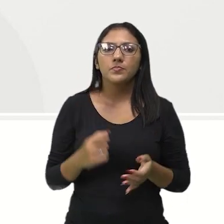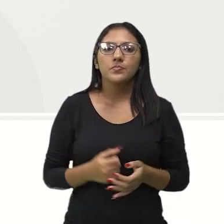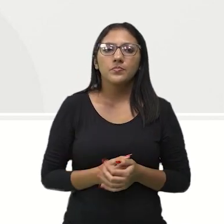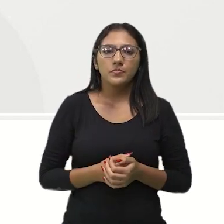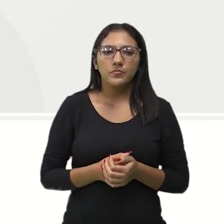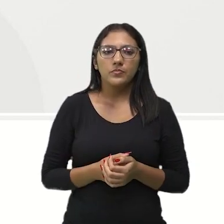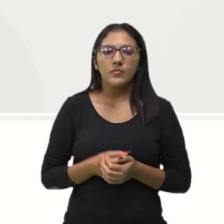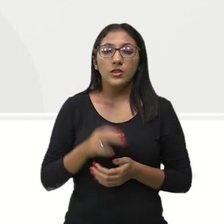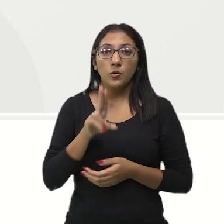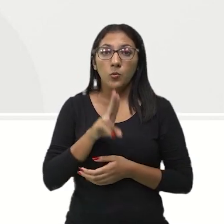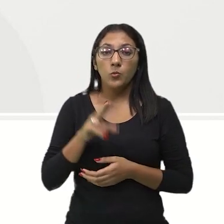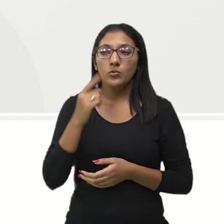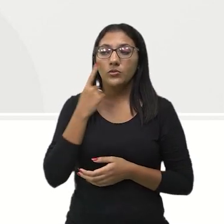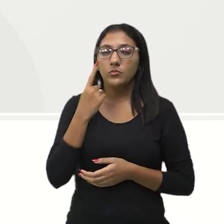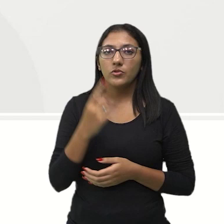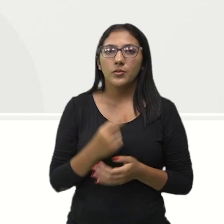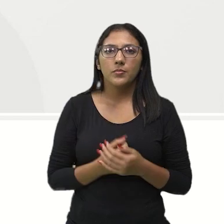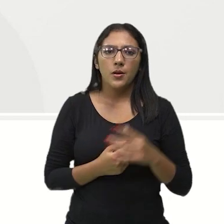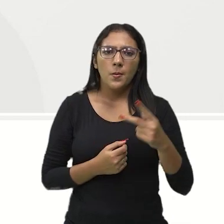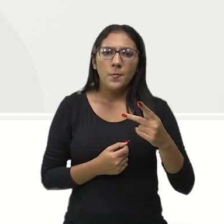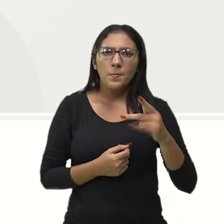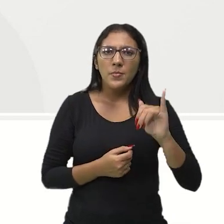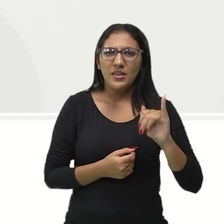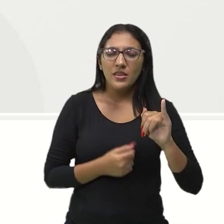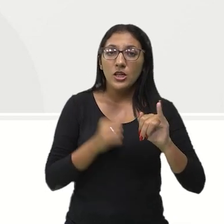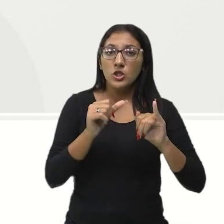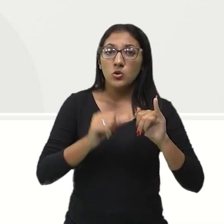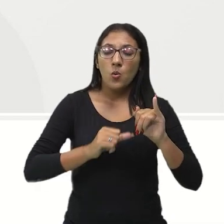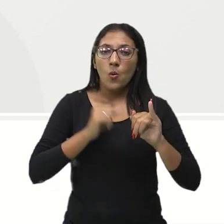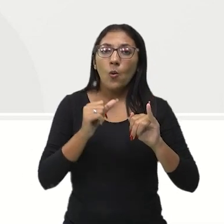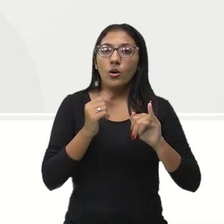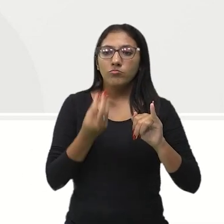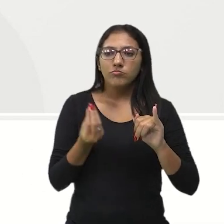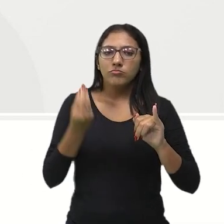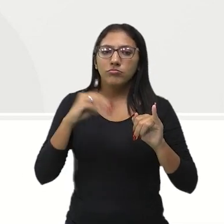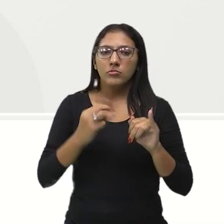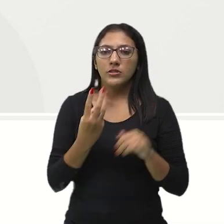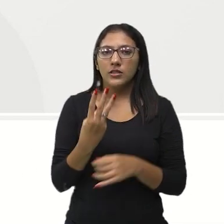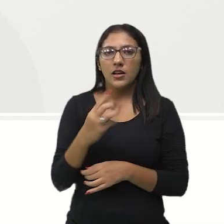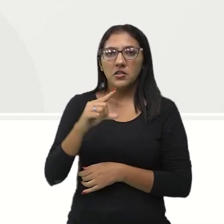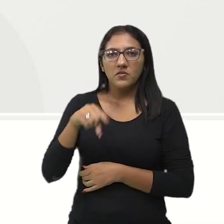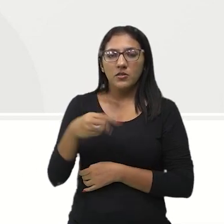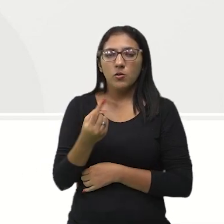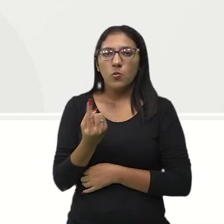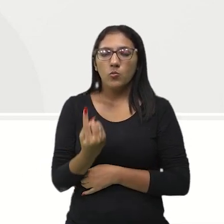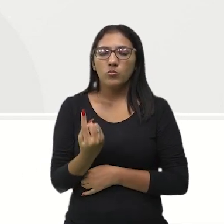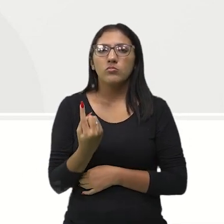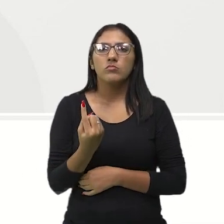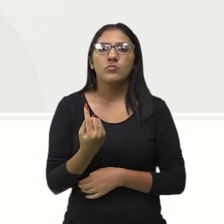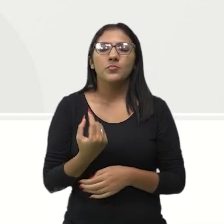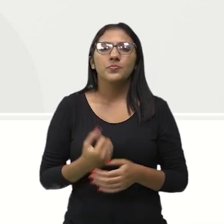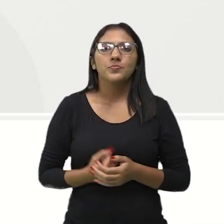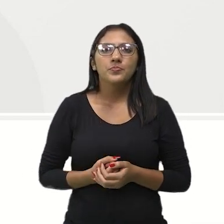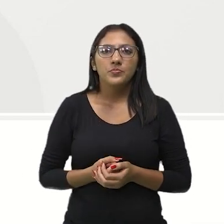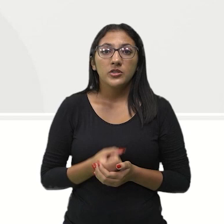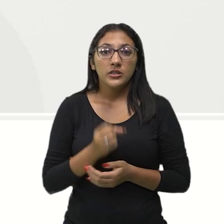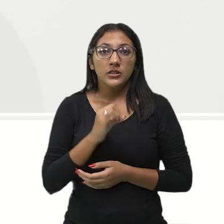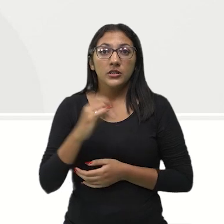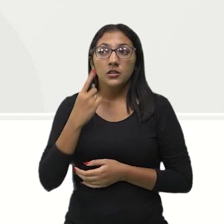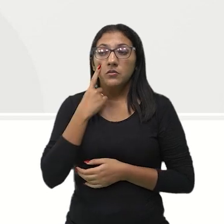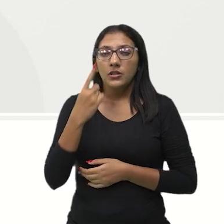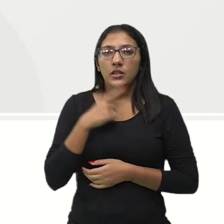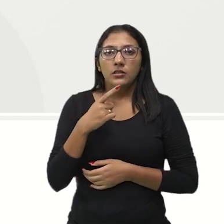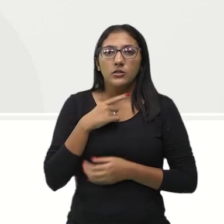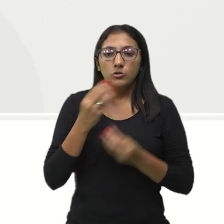aí, pessoal, quando a questão já falou para você usar 3,1, então, onde tiver o